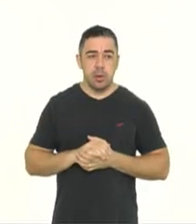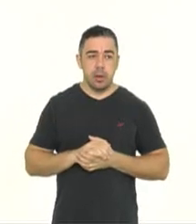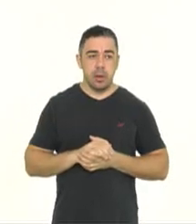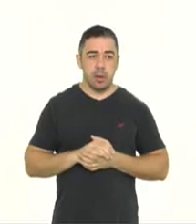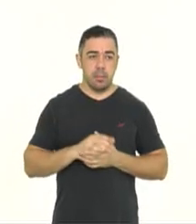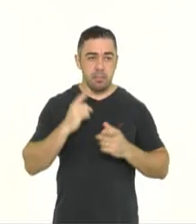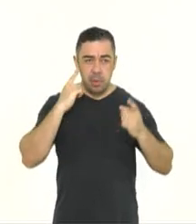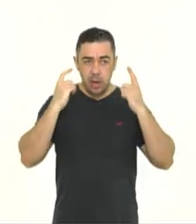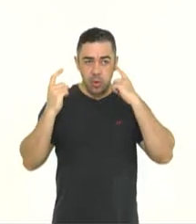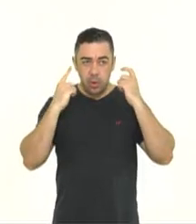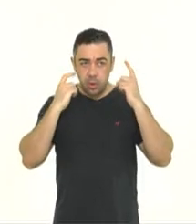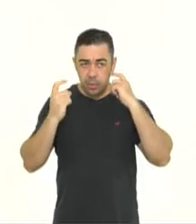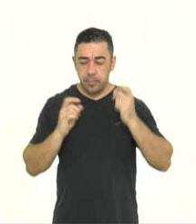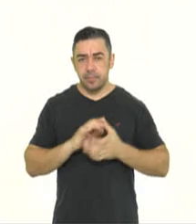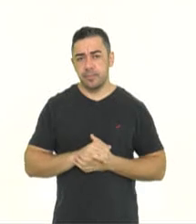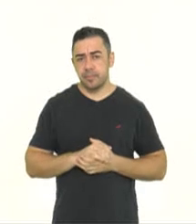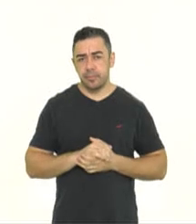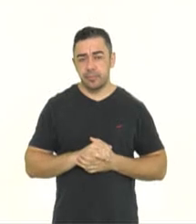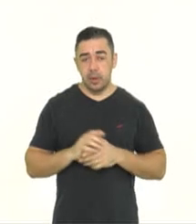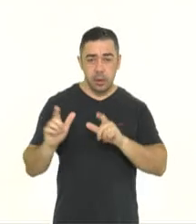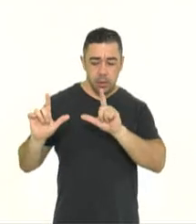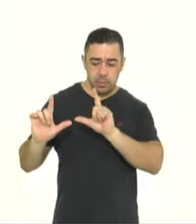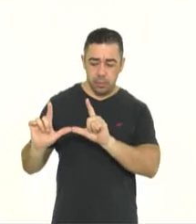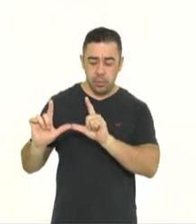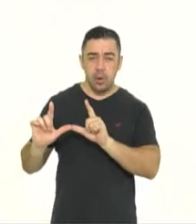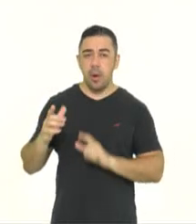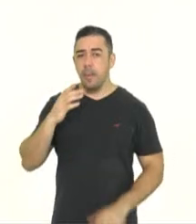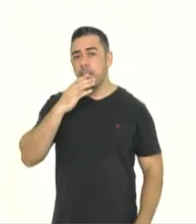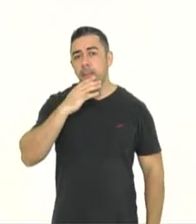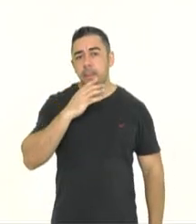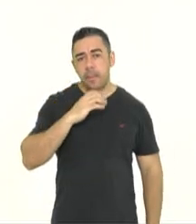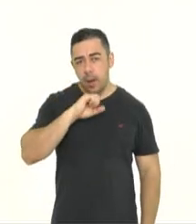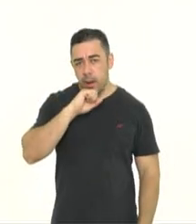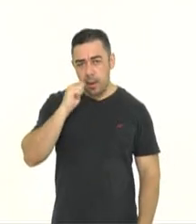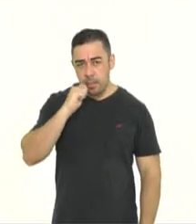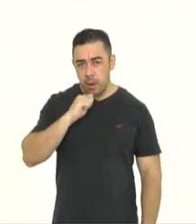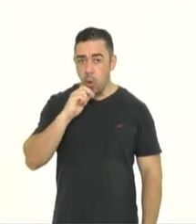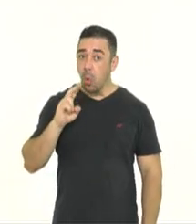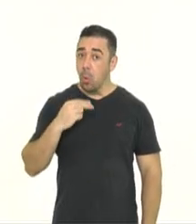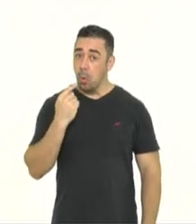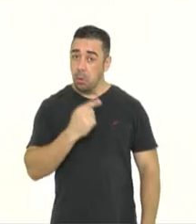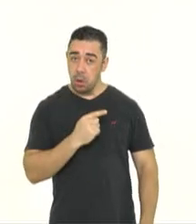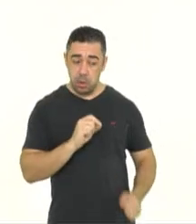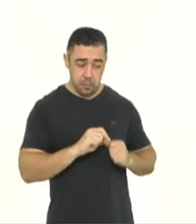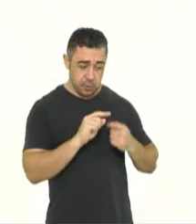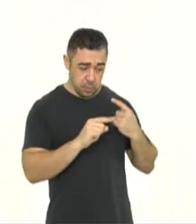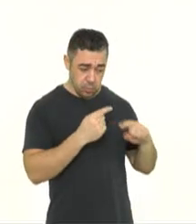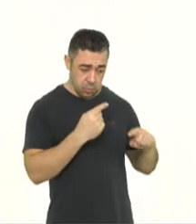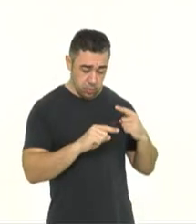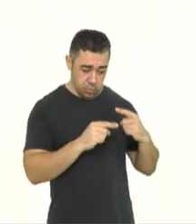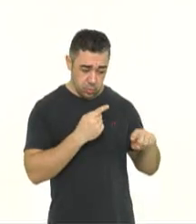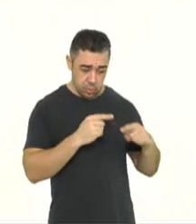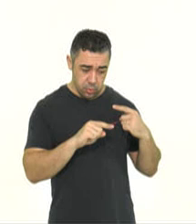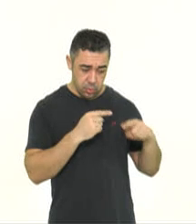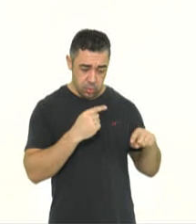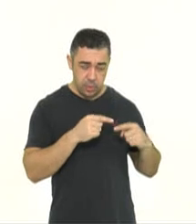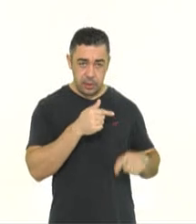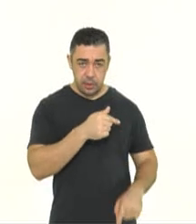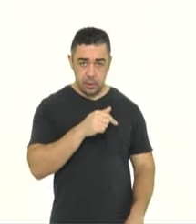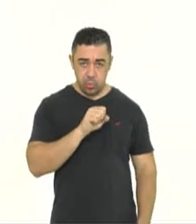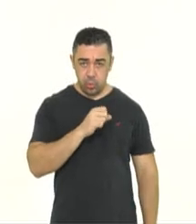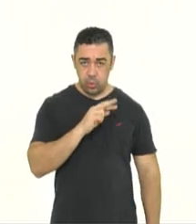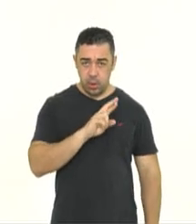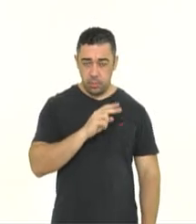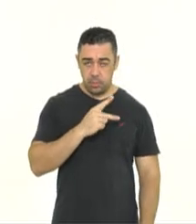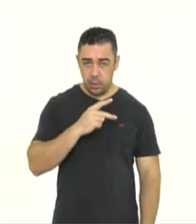bastante barulho ali. E ali os pais do Calvin falando. Ou ele está tocando música clássica a 78